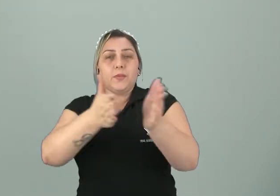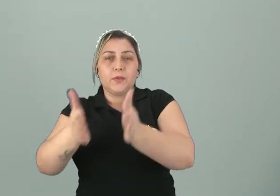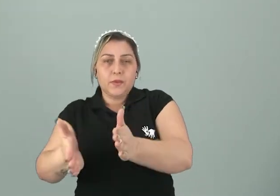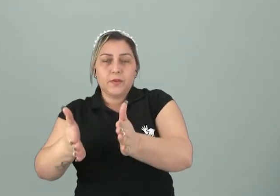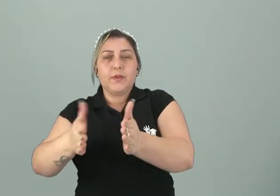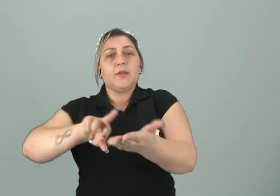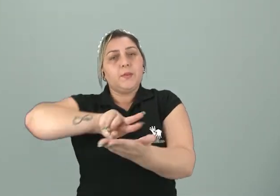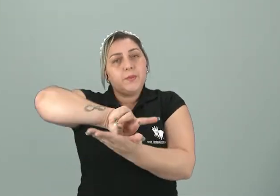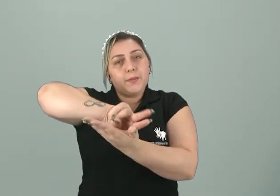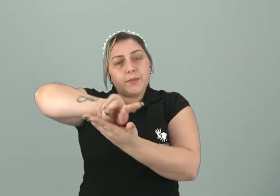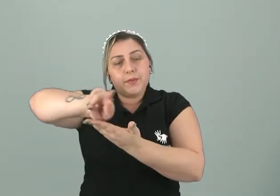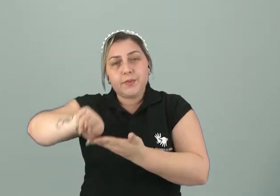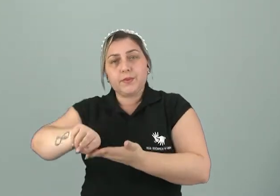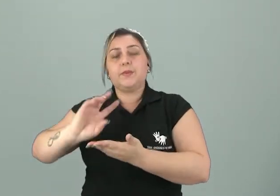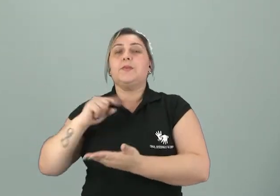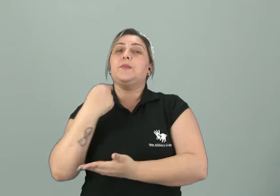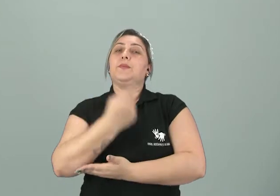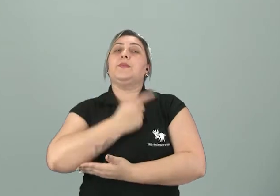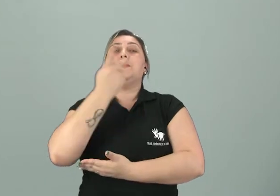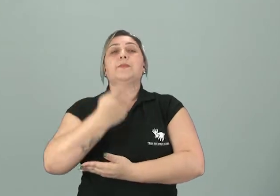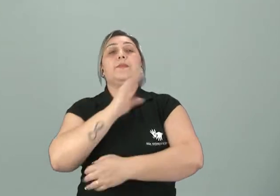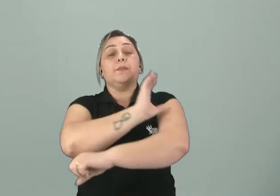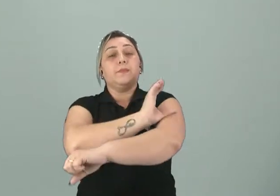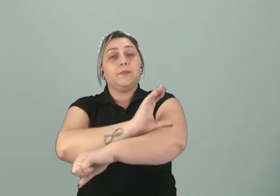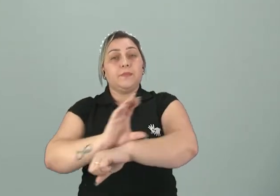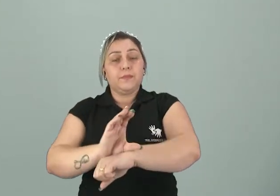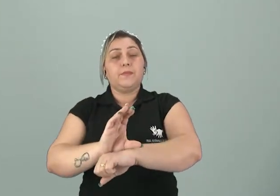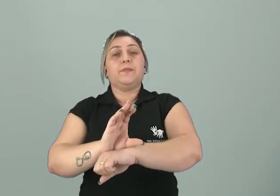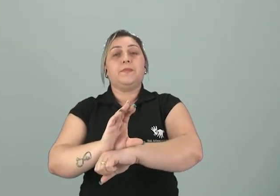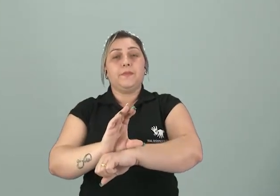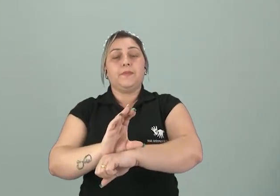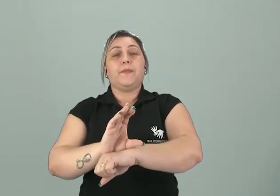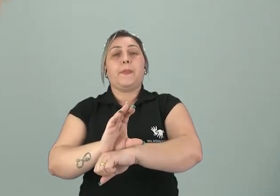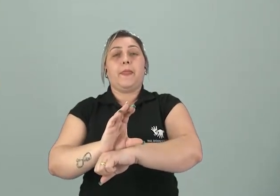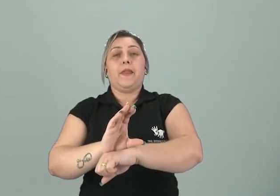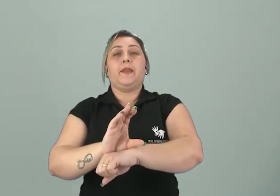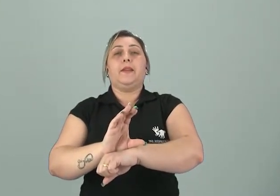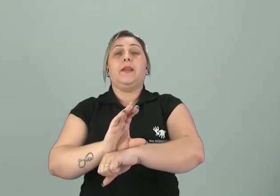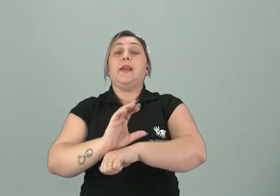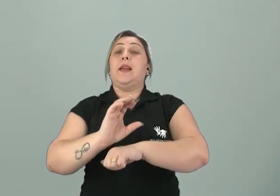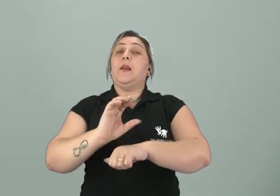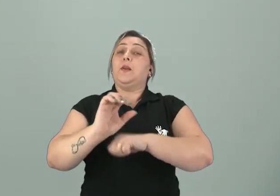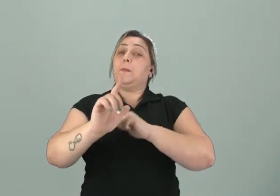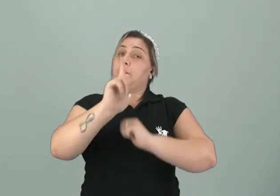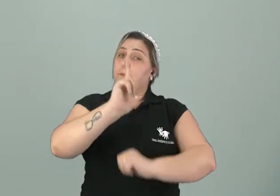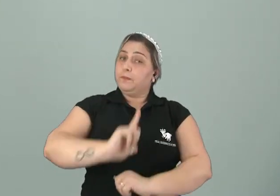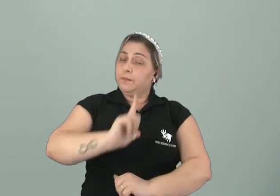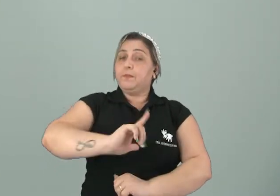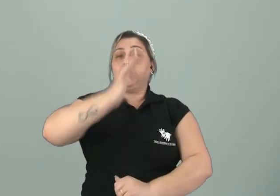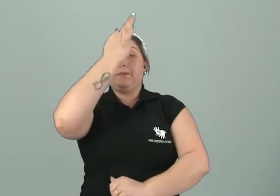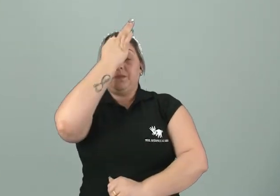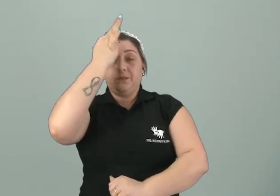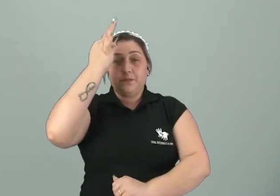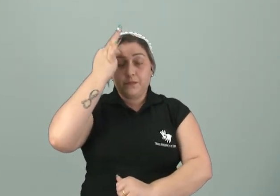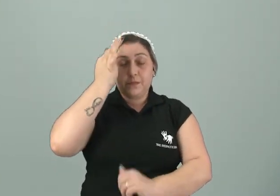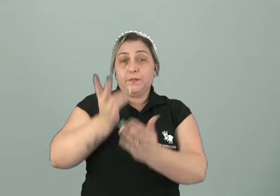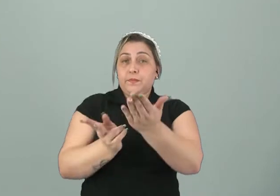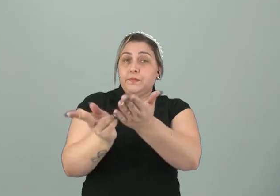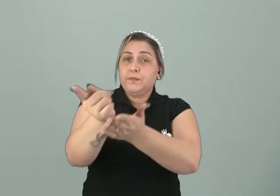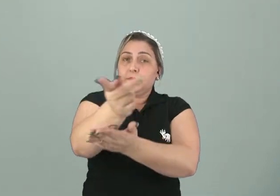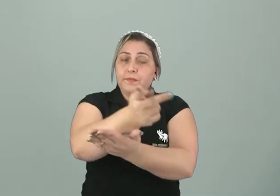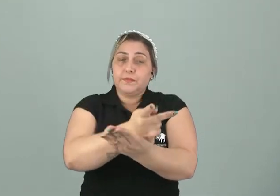na diversidade daquele período vai ser diversificada. Então, como a gente falou, essa cultura medieval, ela passa